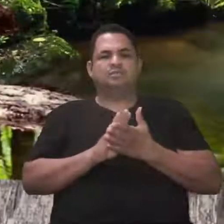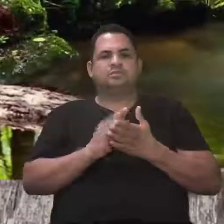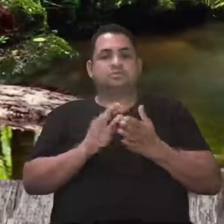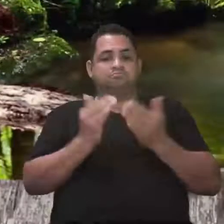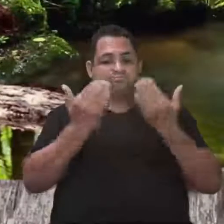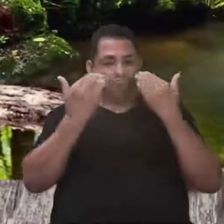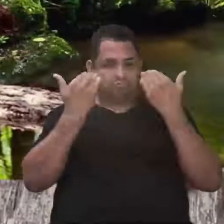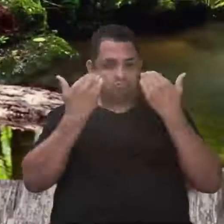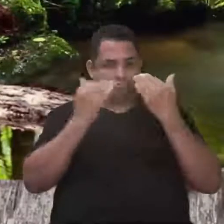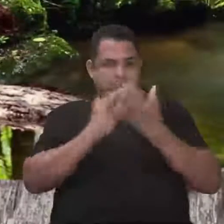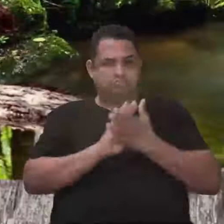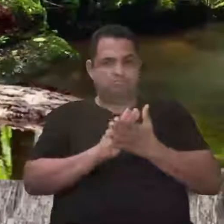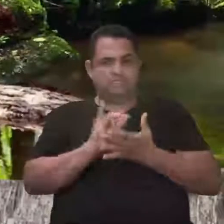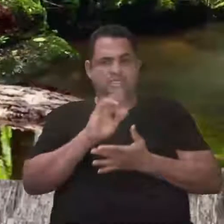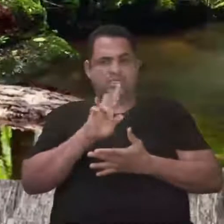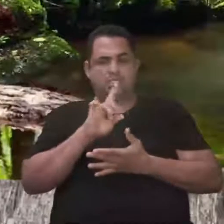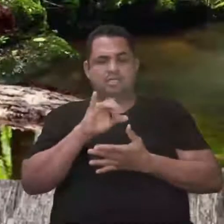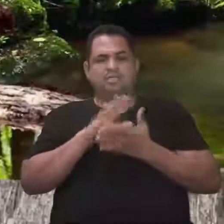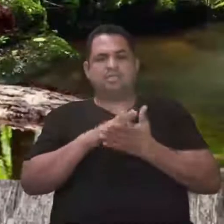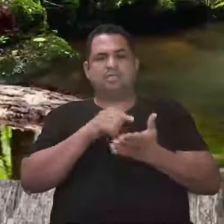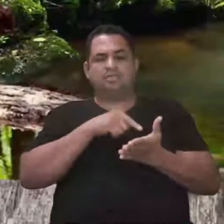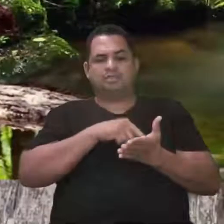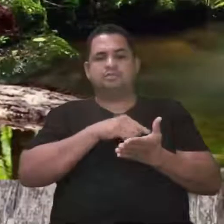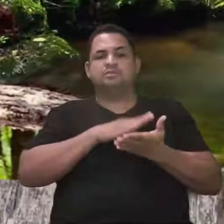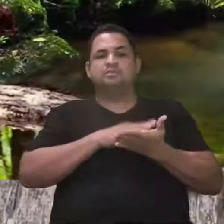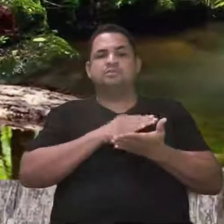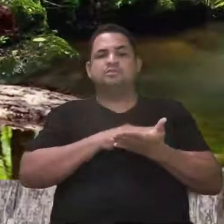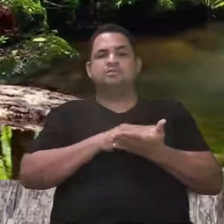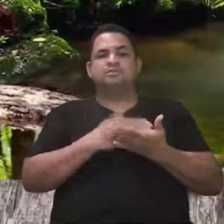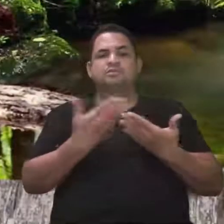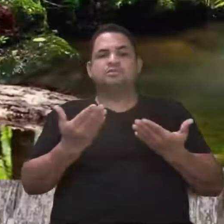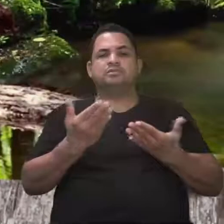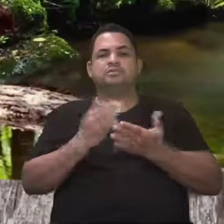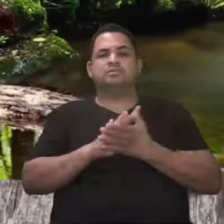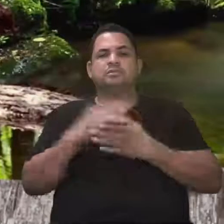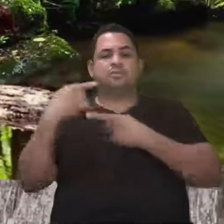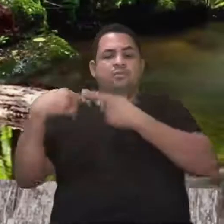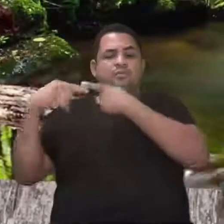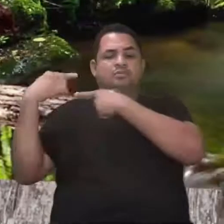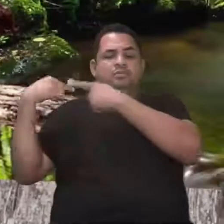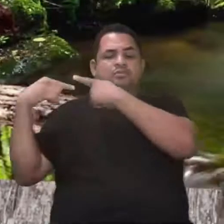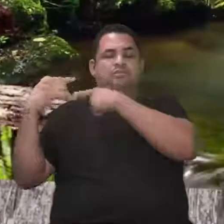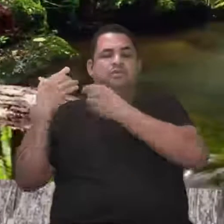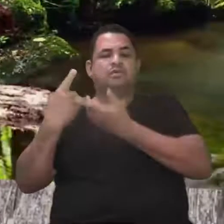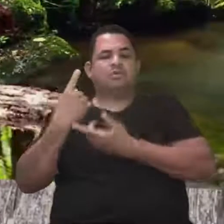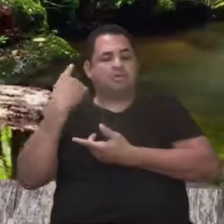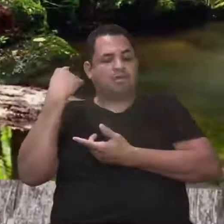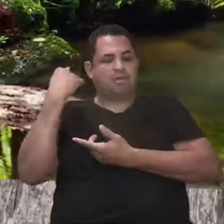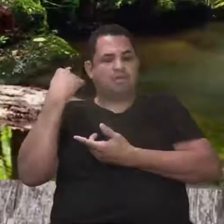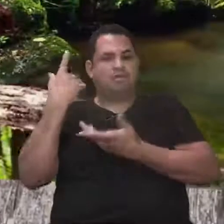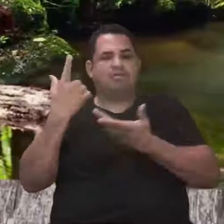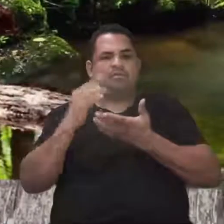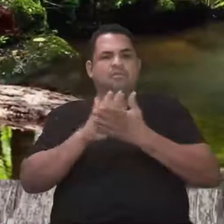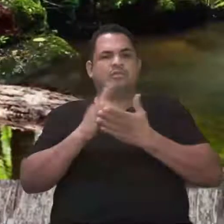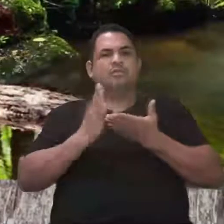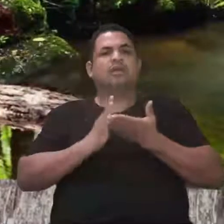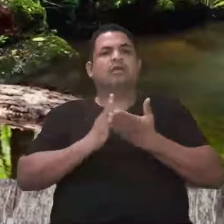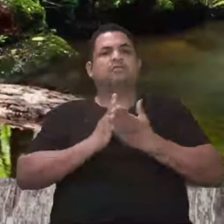preste bem atenção, saiu de um ponto, quem é esse ponto, professor? O ancestral comum. E aí,